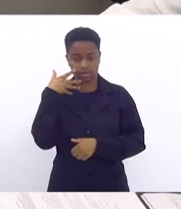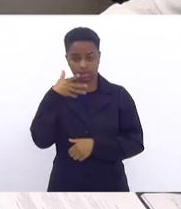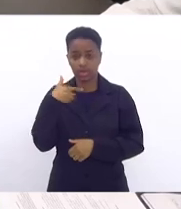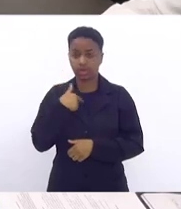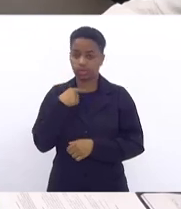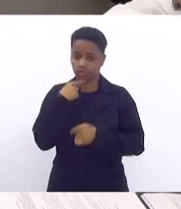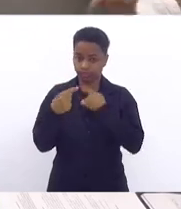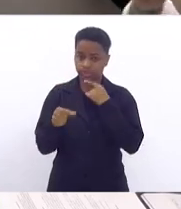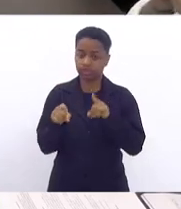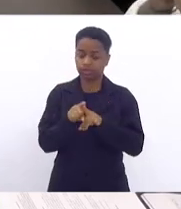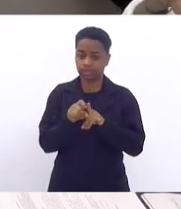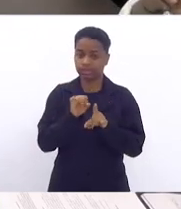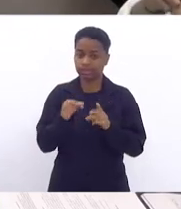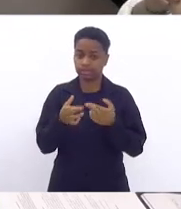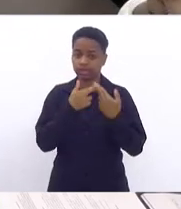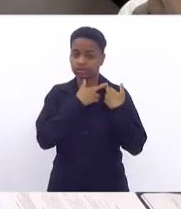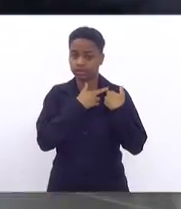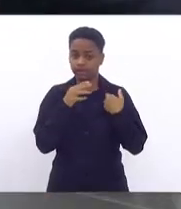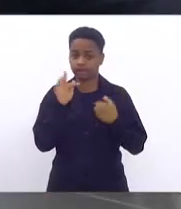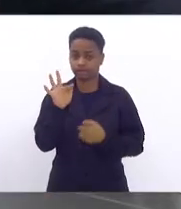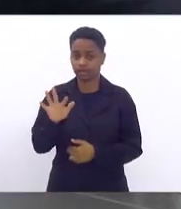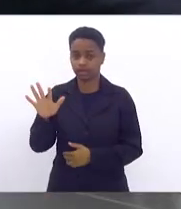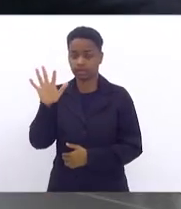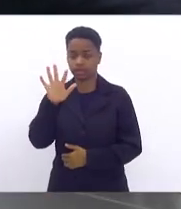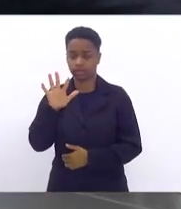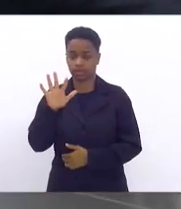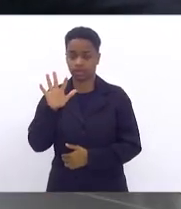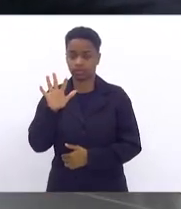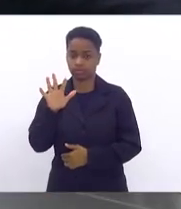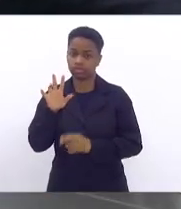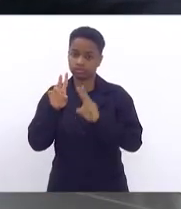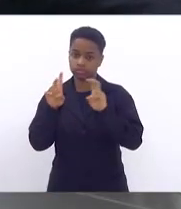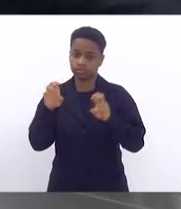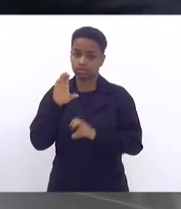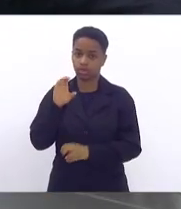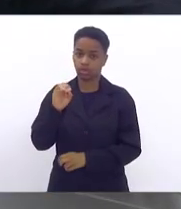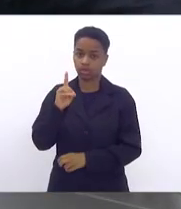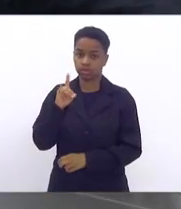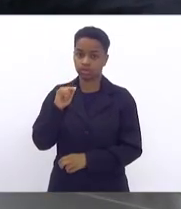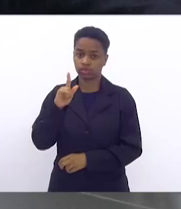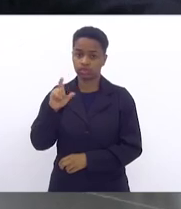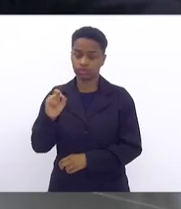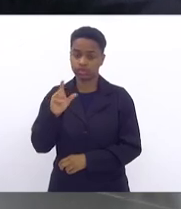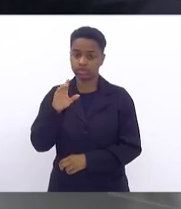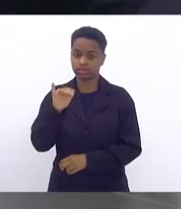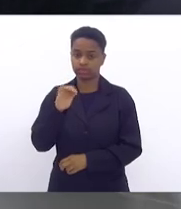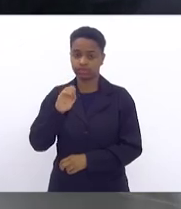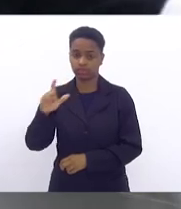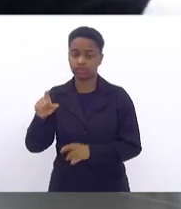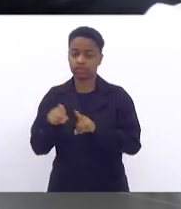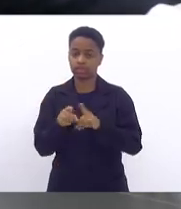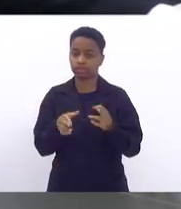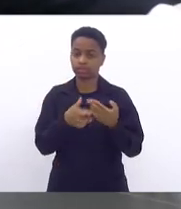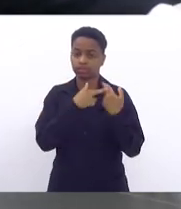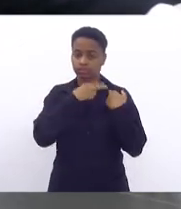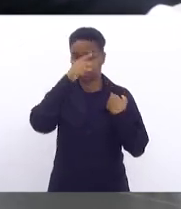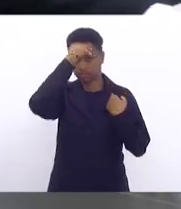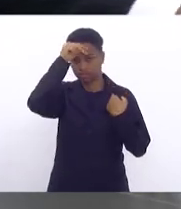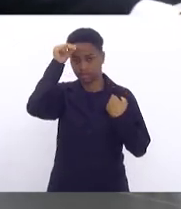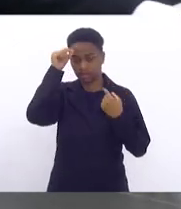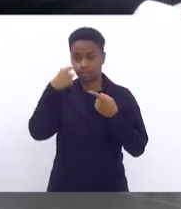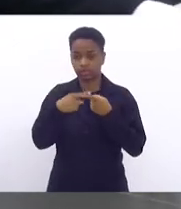em dúvida da competência federal, no que diz respeito ao Código Civil, e também na competência municipal, que toda